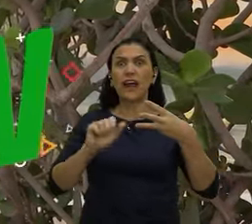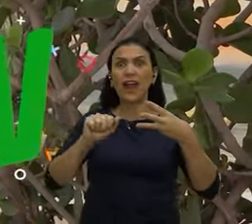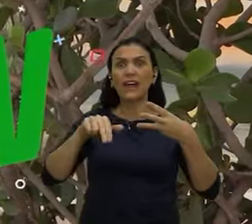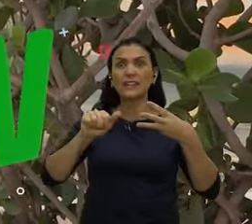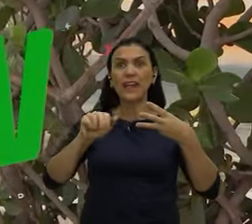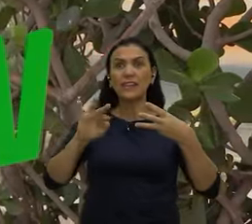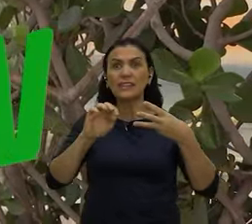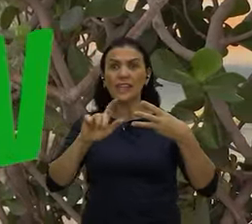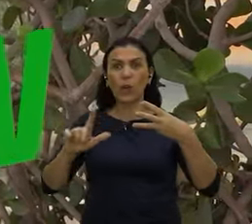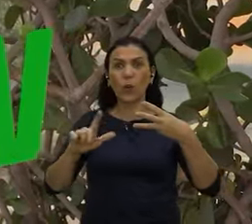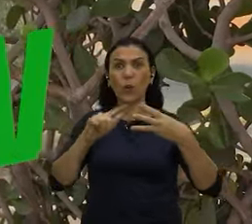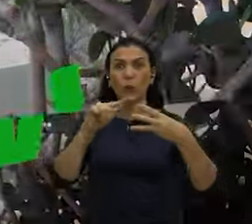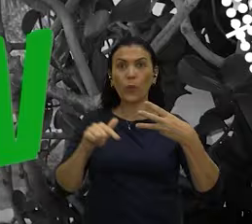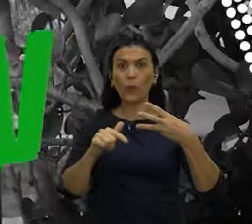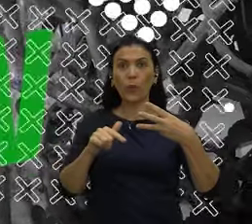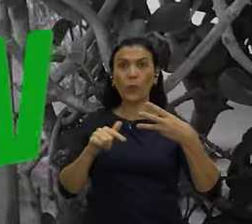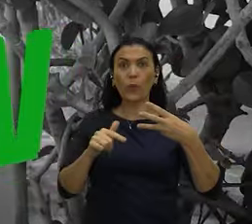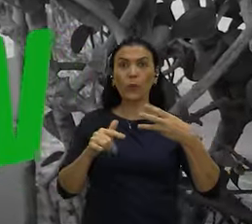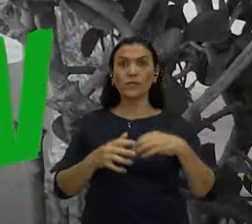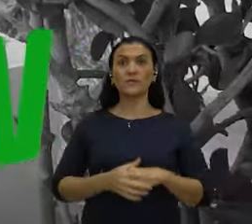A Anatel?